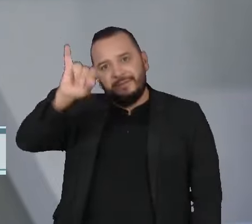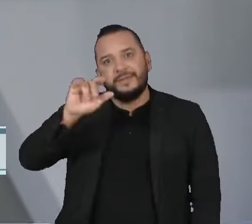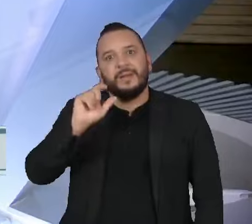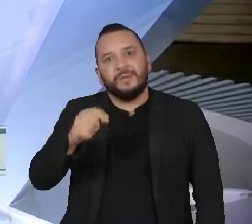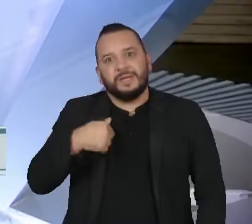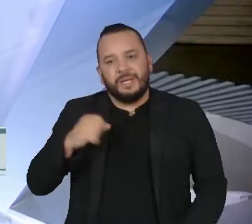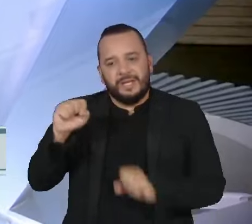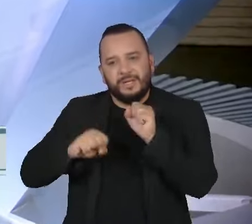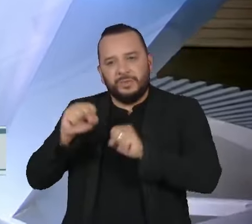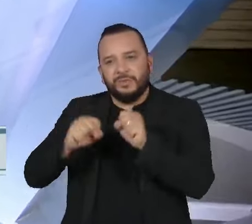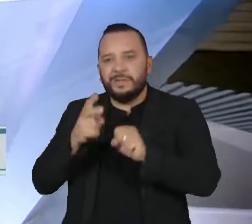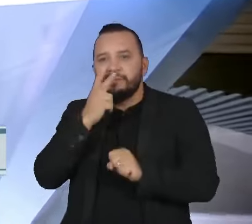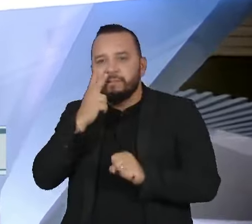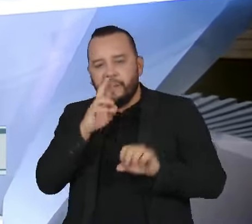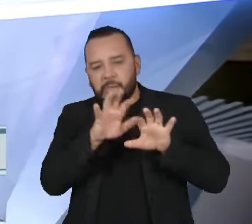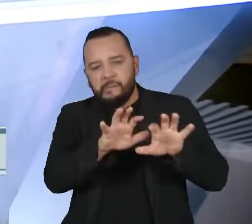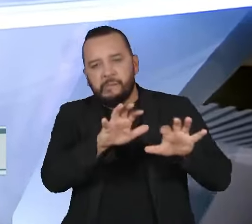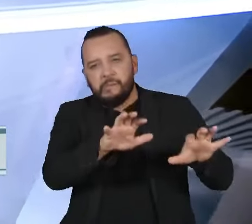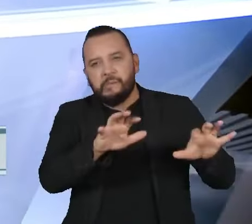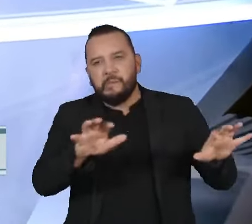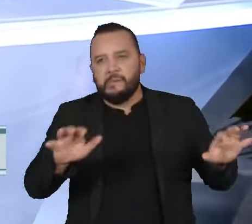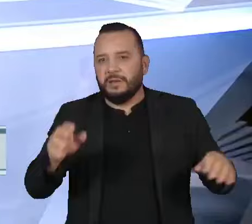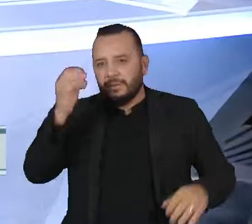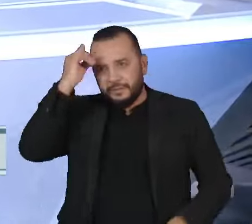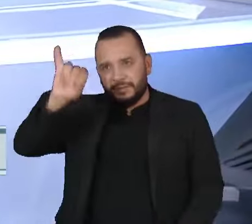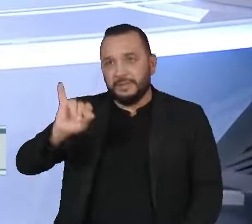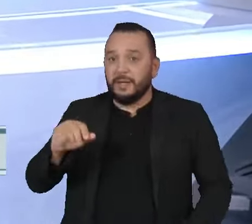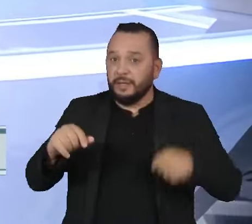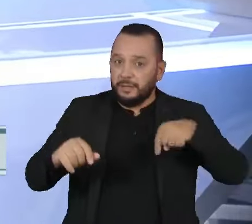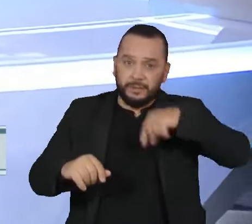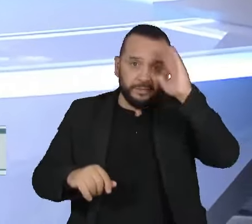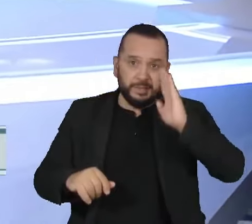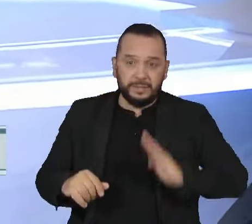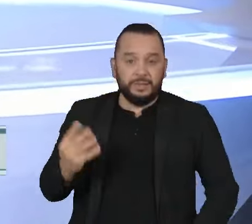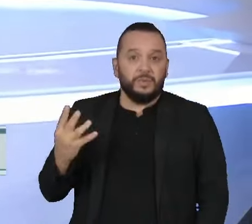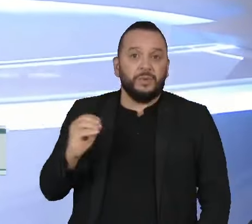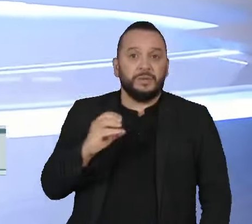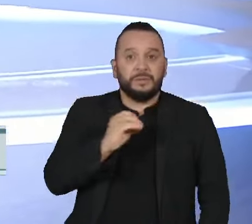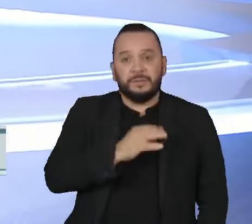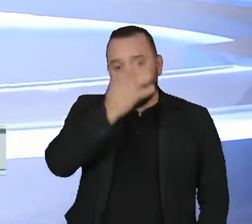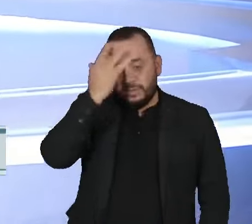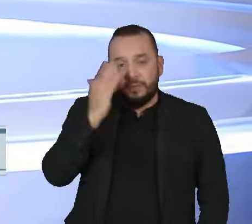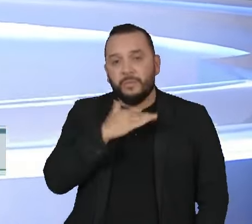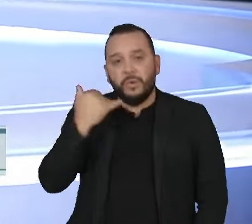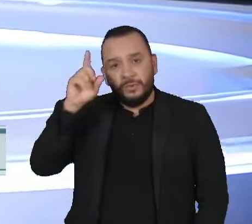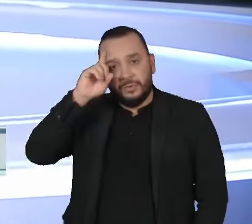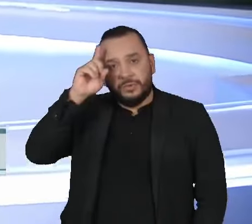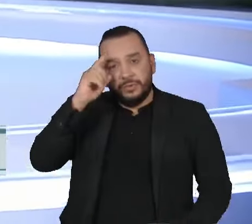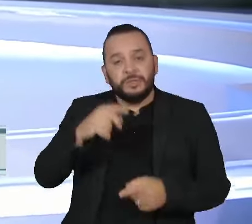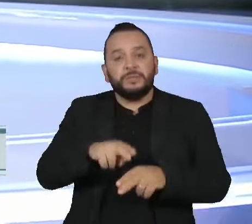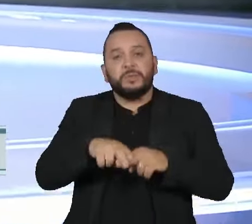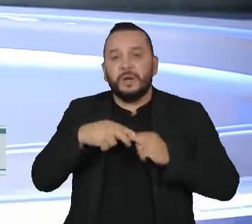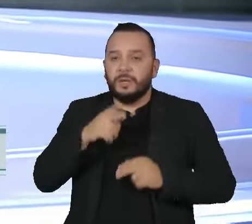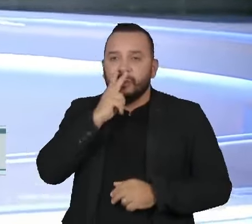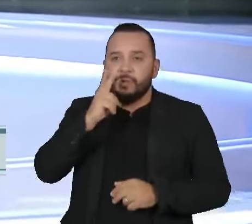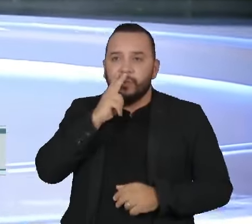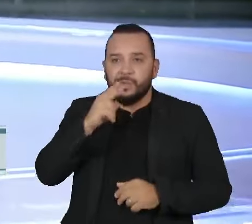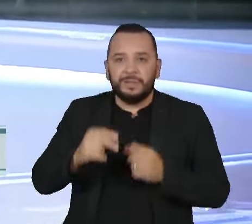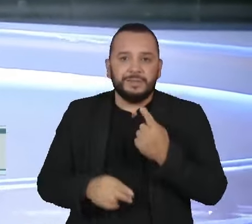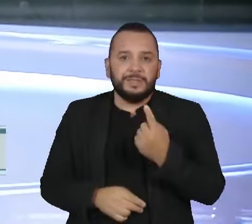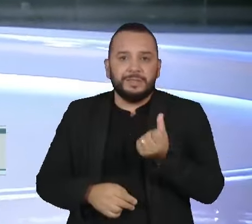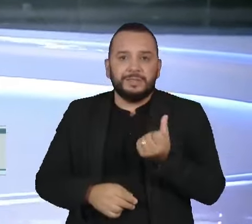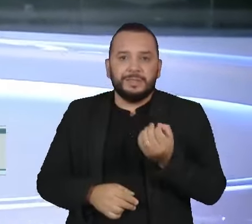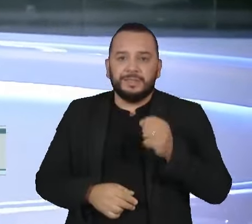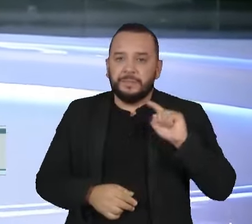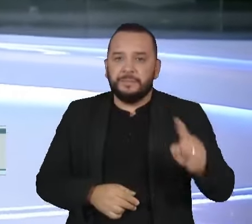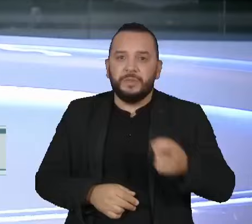indústria. No Brasil, mais de 400 pessoas morrem a cada dia por causa do tabagismo. São 160 mil